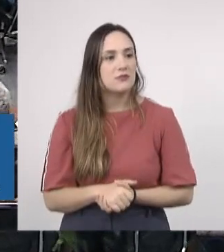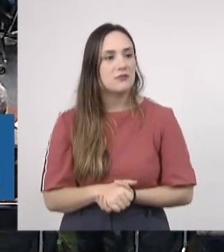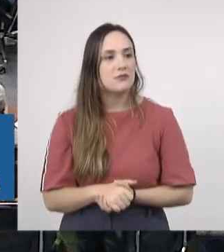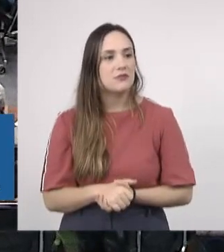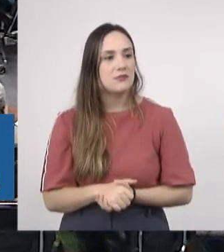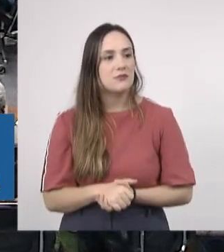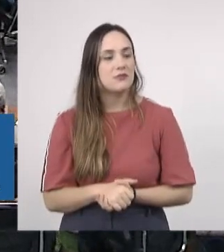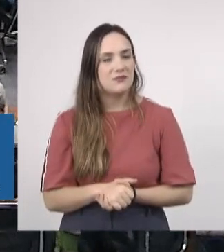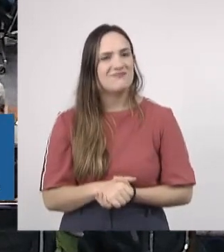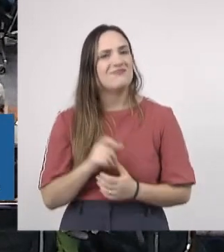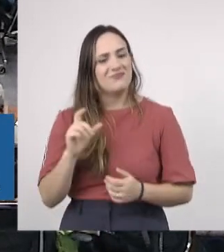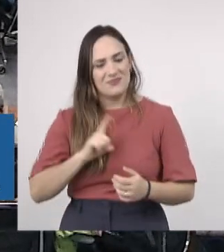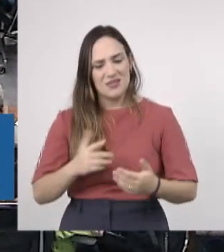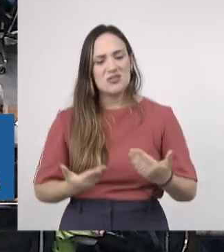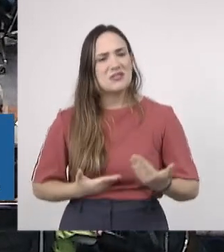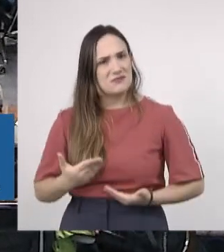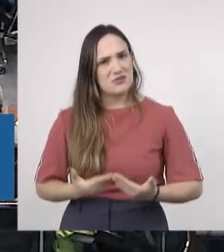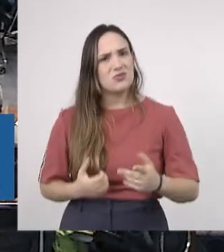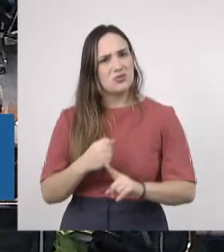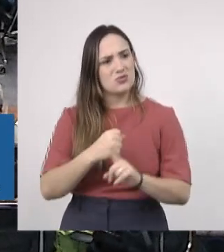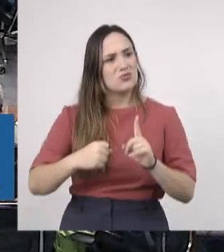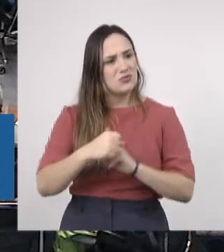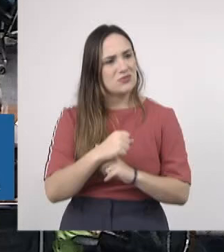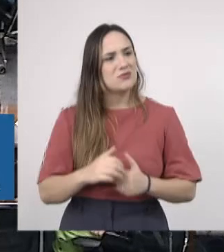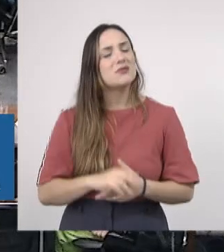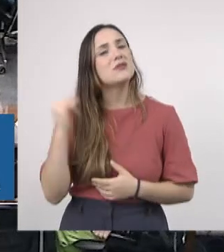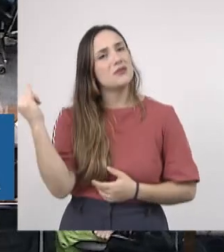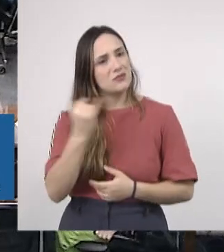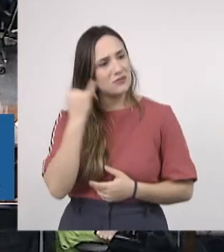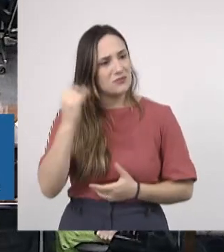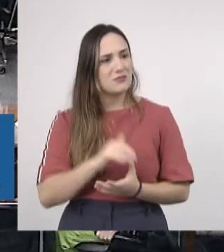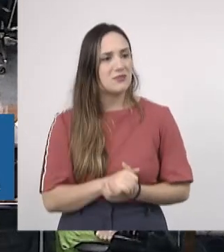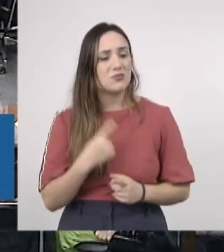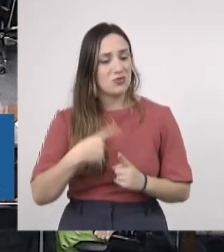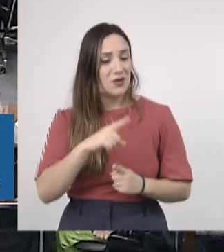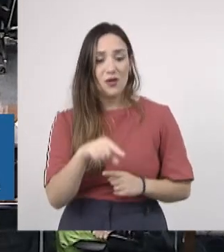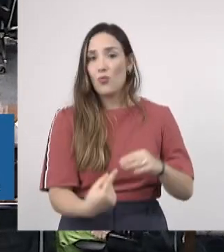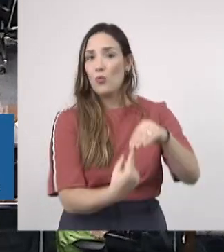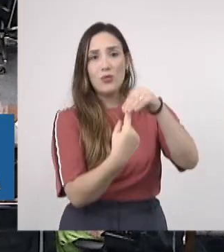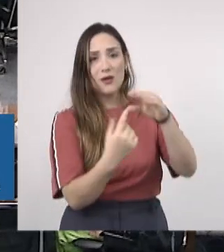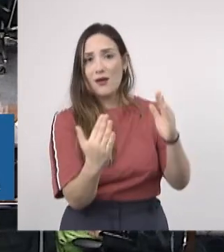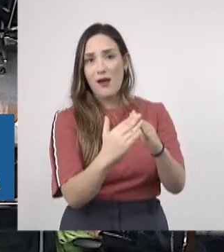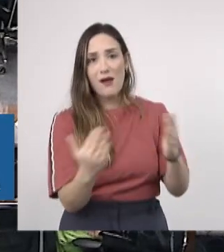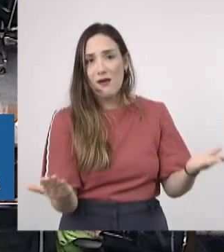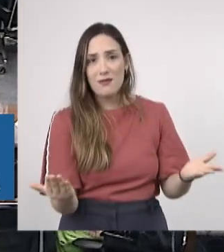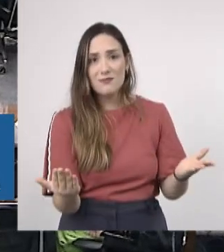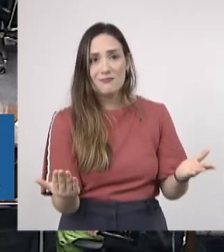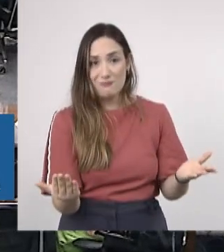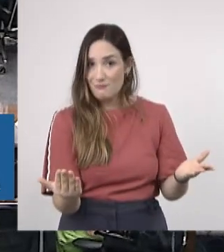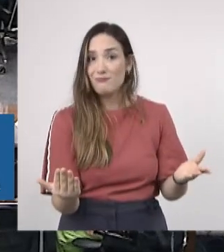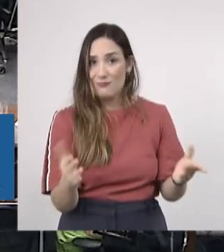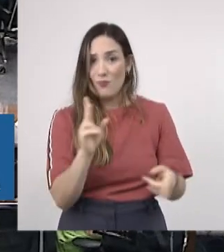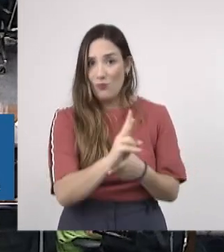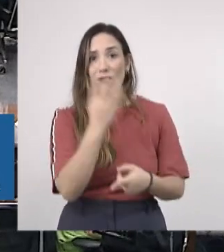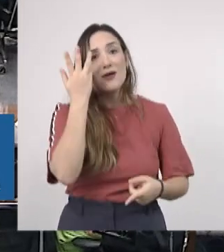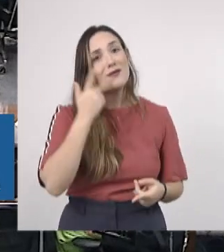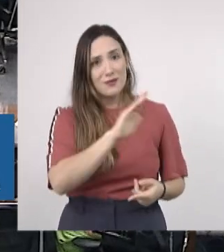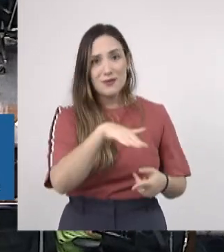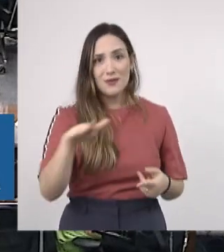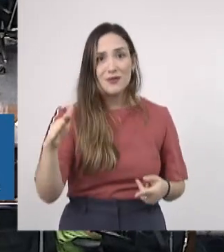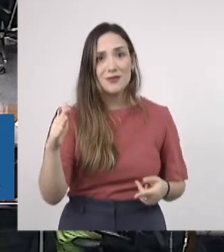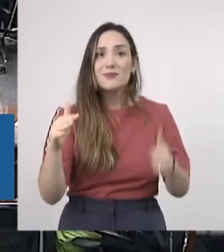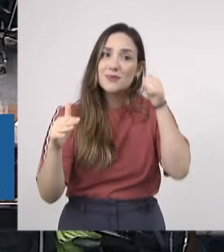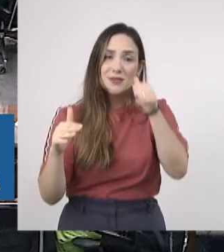hoje presta um serviço social para a nossa cidade, importantíssimo, porque é a única casa que abriga as crianças,